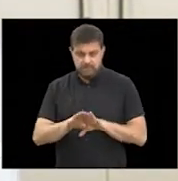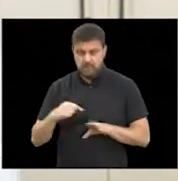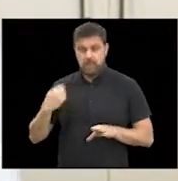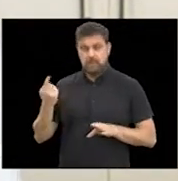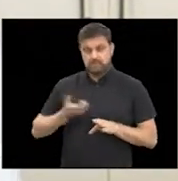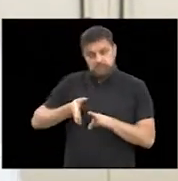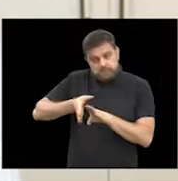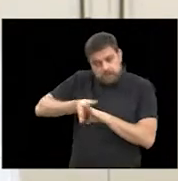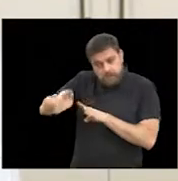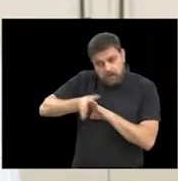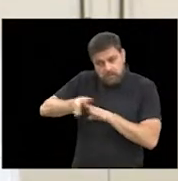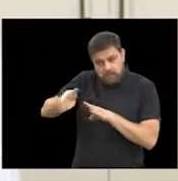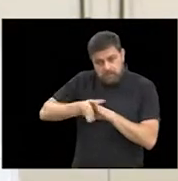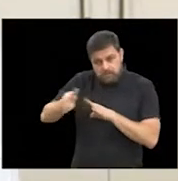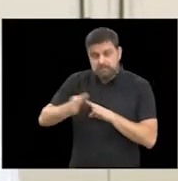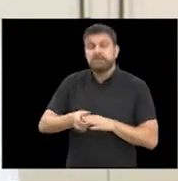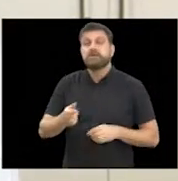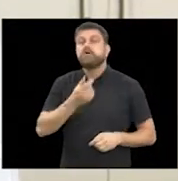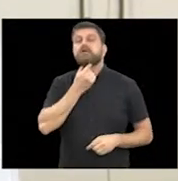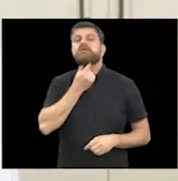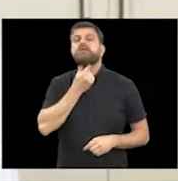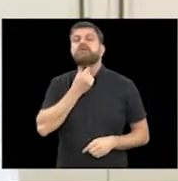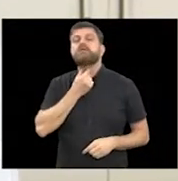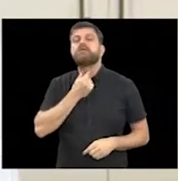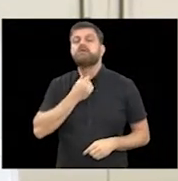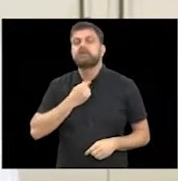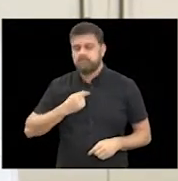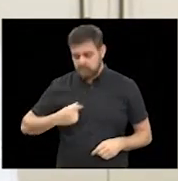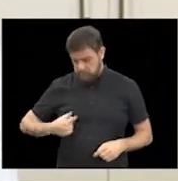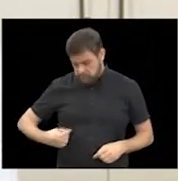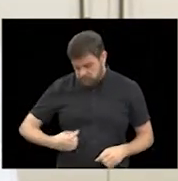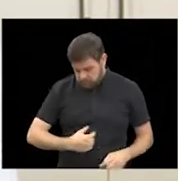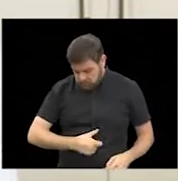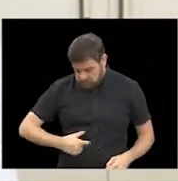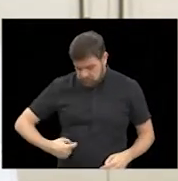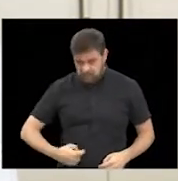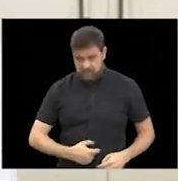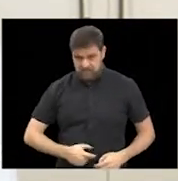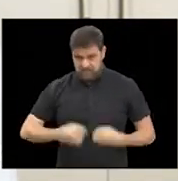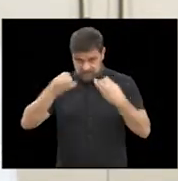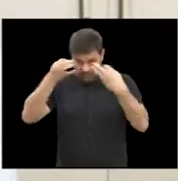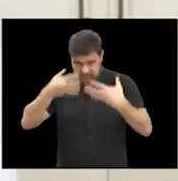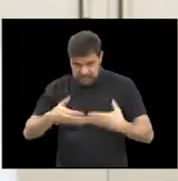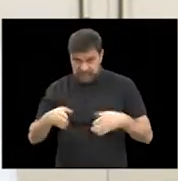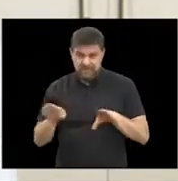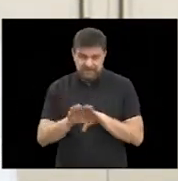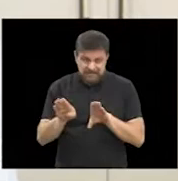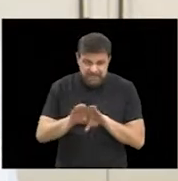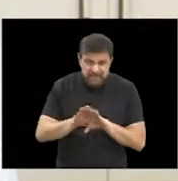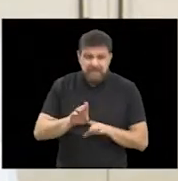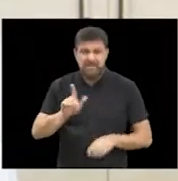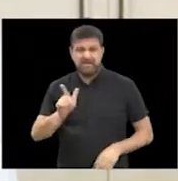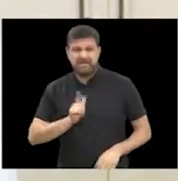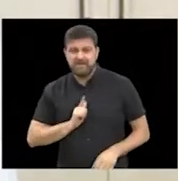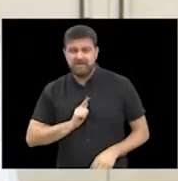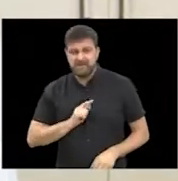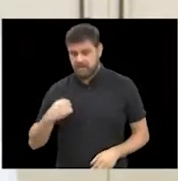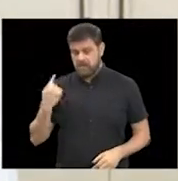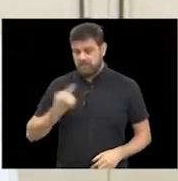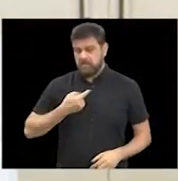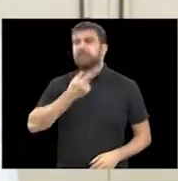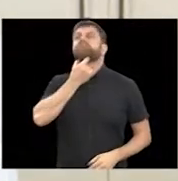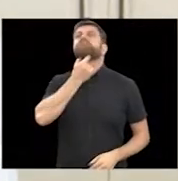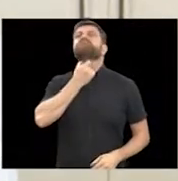gente, da boca até a parte do intestino, que é o que a gente chama de trato gastrointestinal, a gente é um tubo